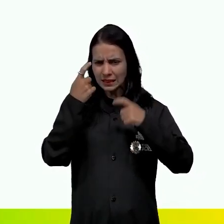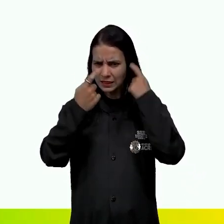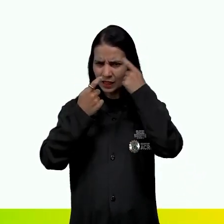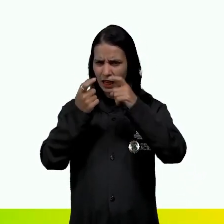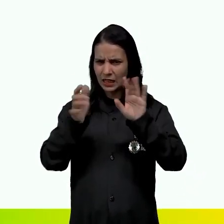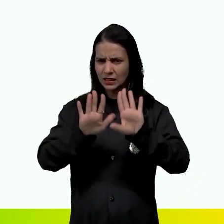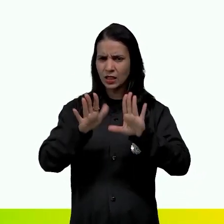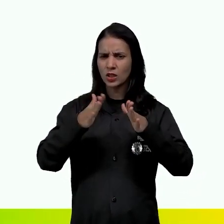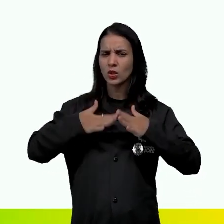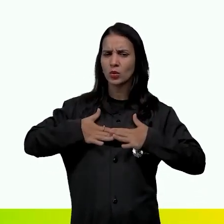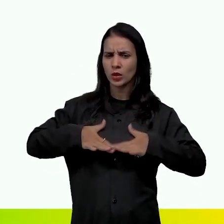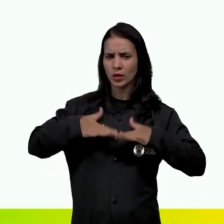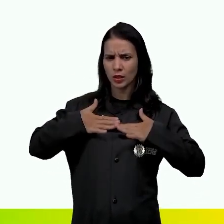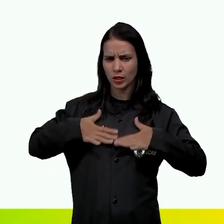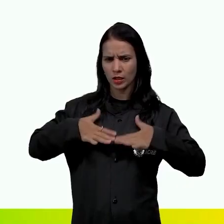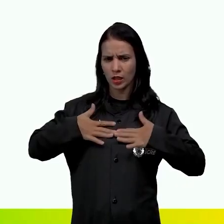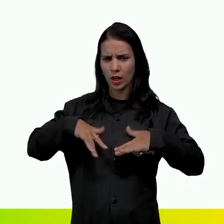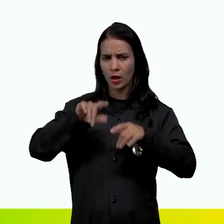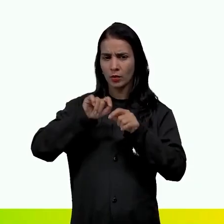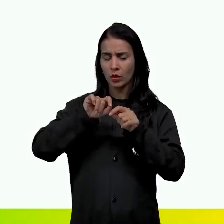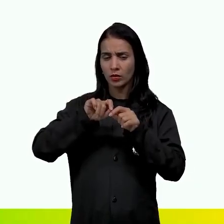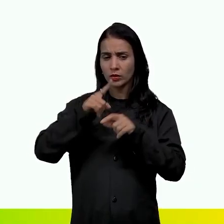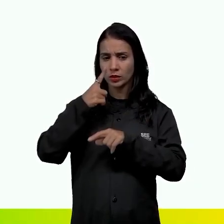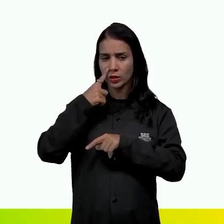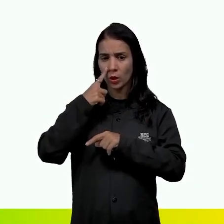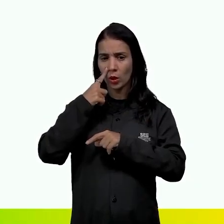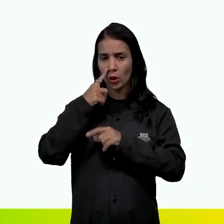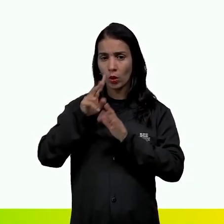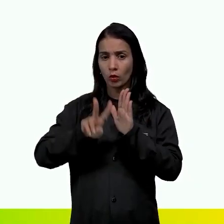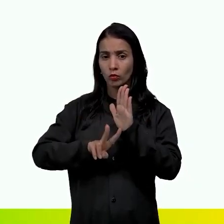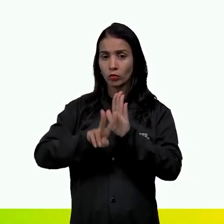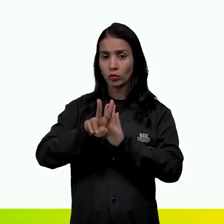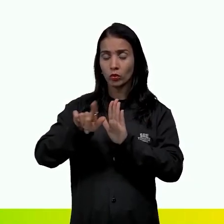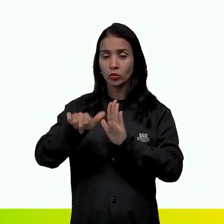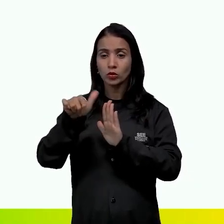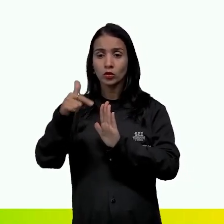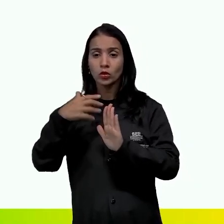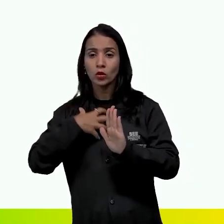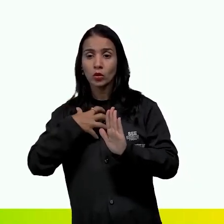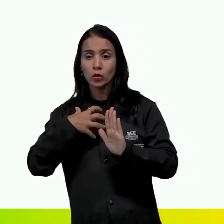eu fazer agora o volume de outra maneira.